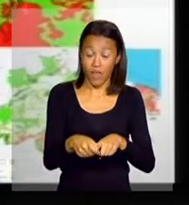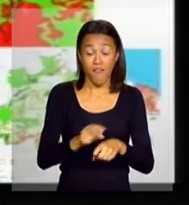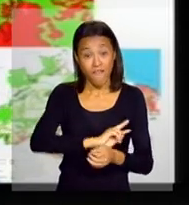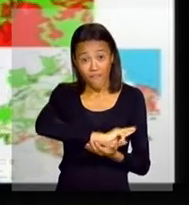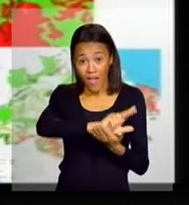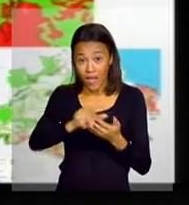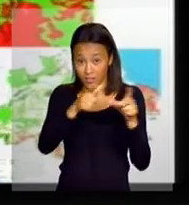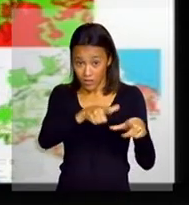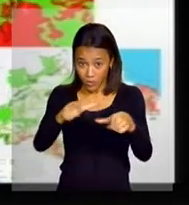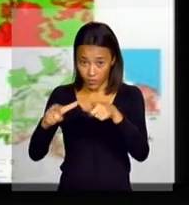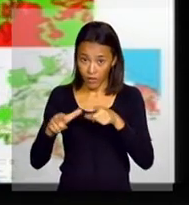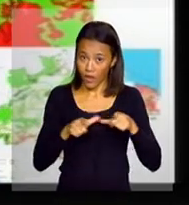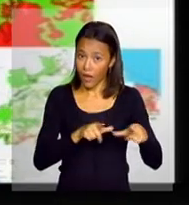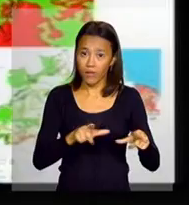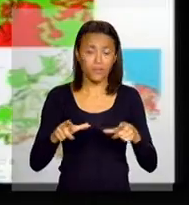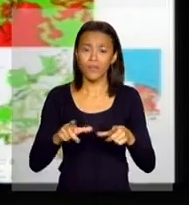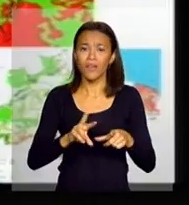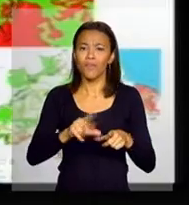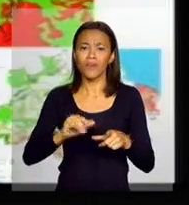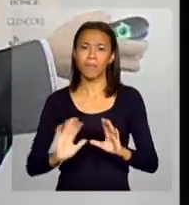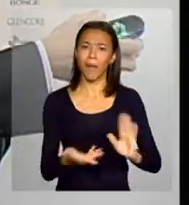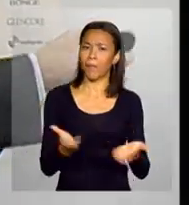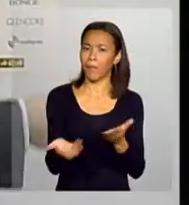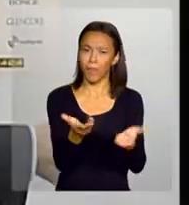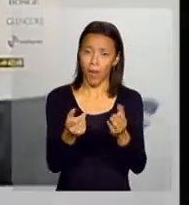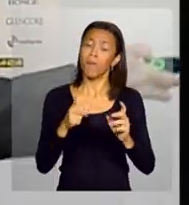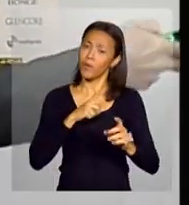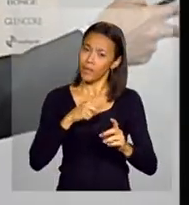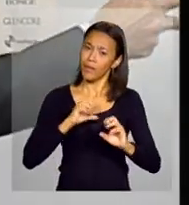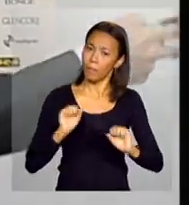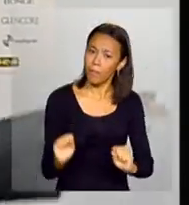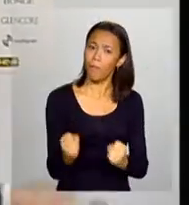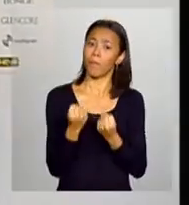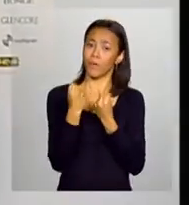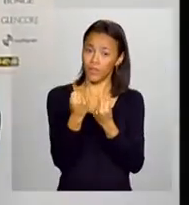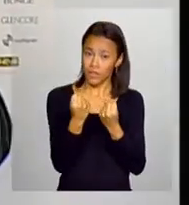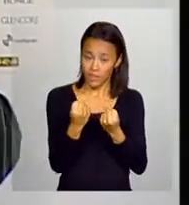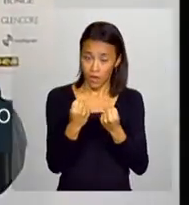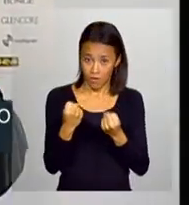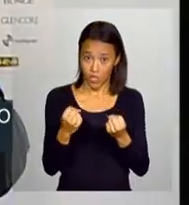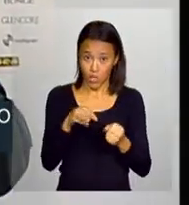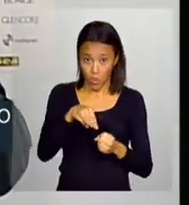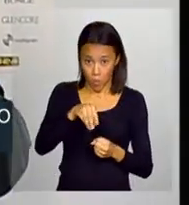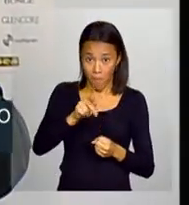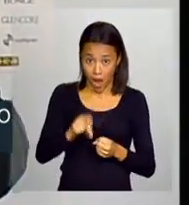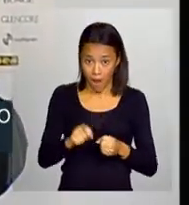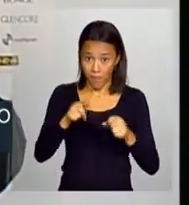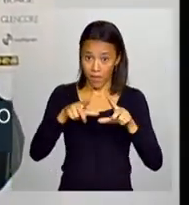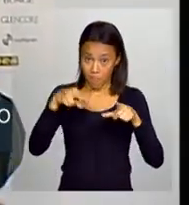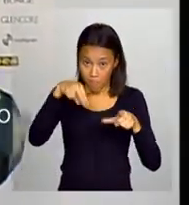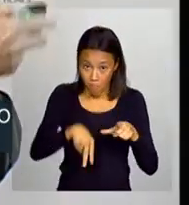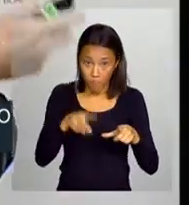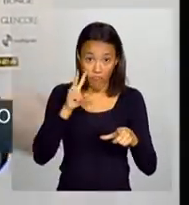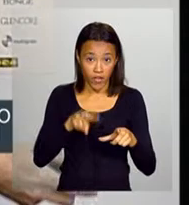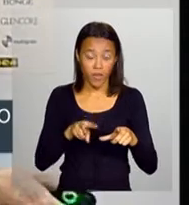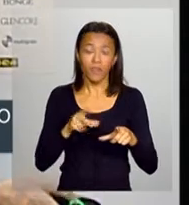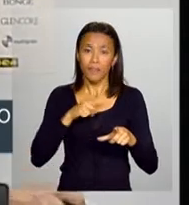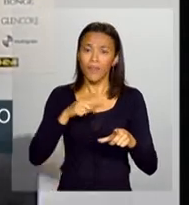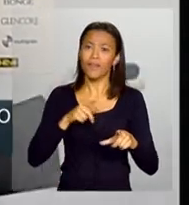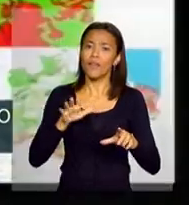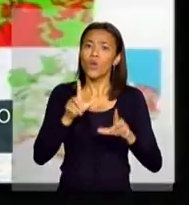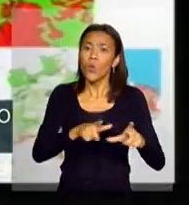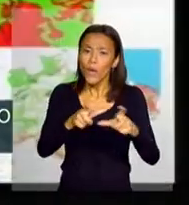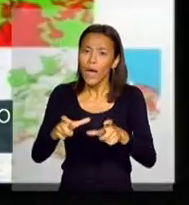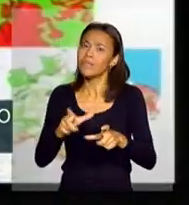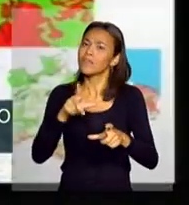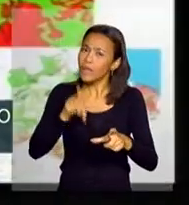áreas não serão necessariamente desmatadas, porque tem potencial, porque o mapinha de baixo mostra a quantidade de áreas protegidas já existentes na Amazônia,